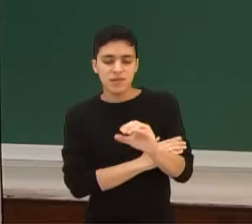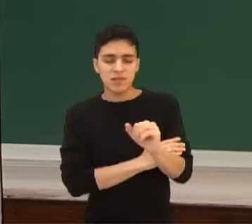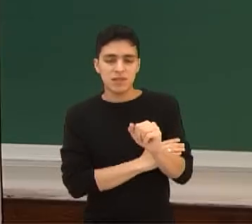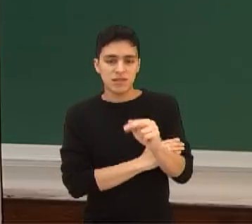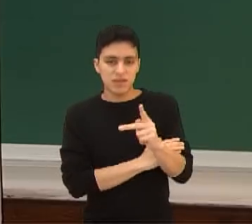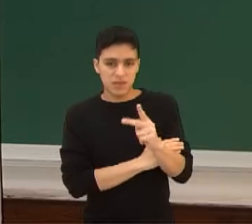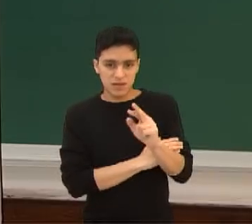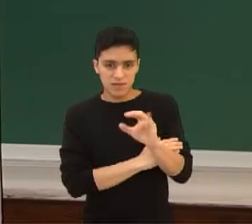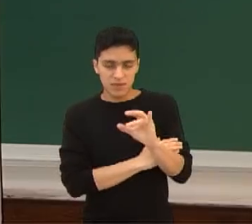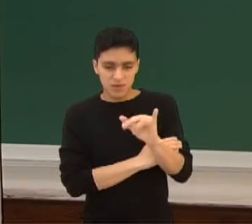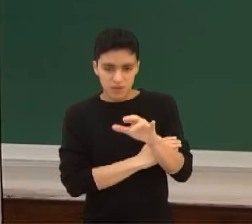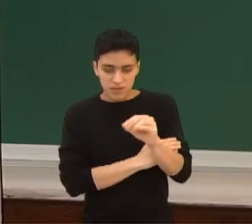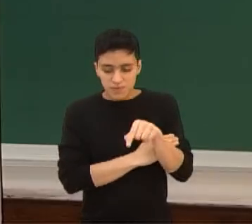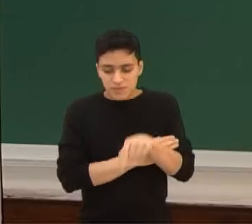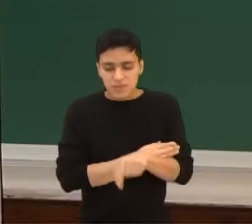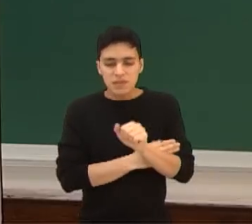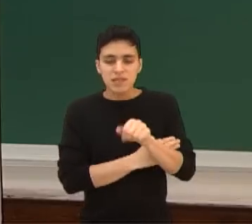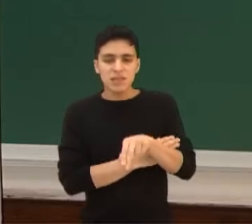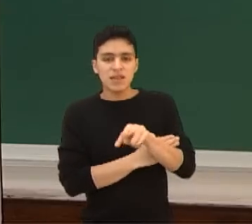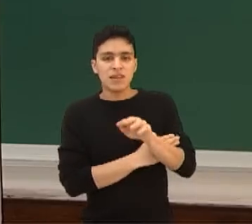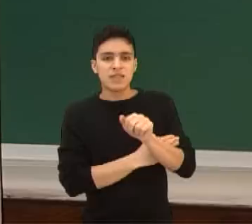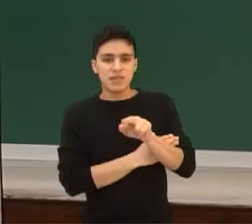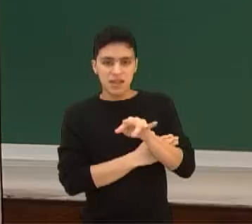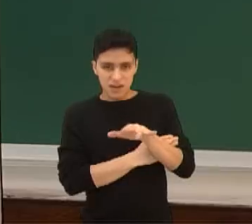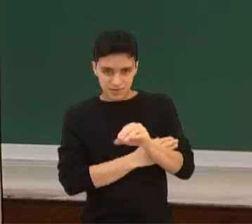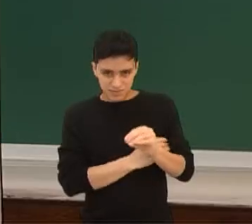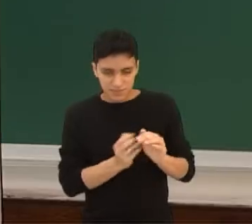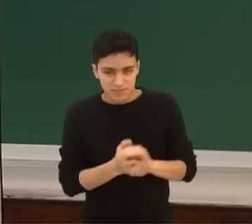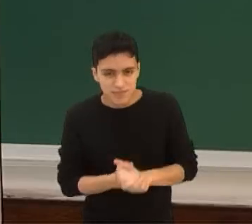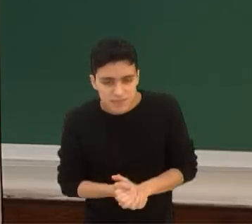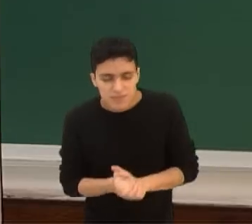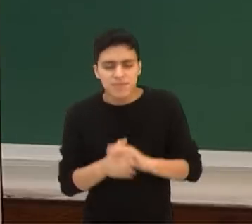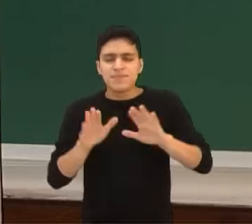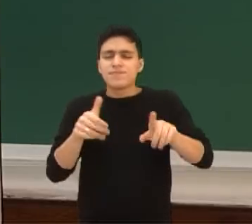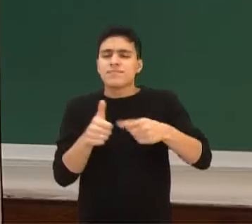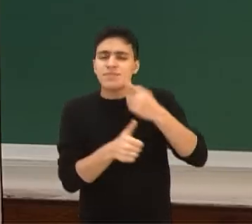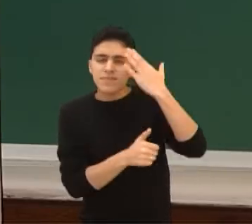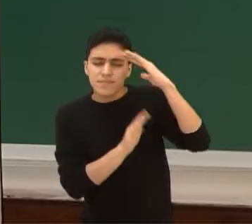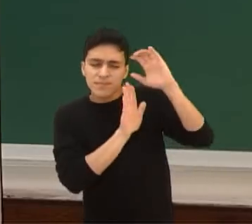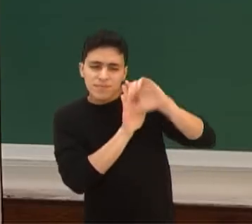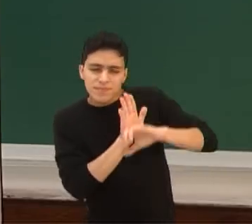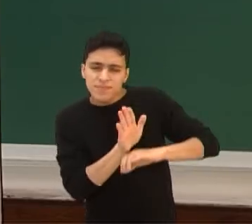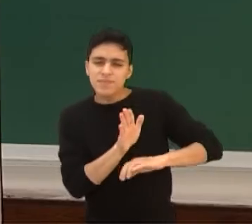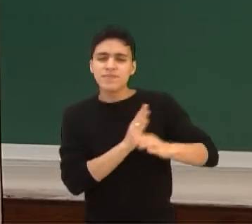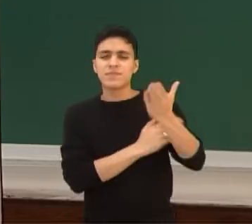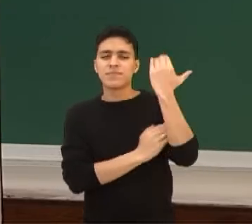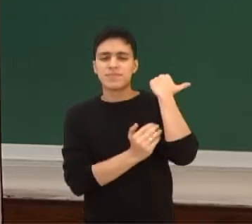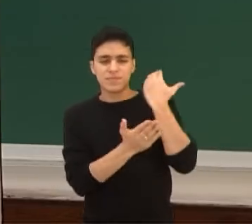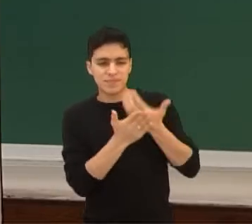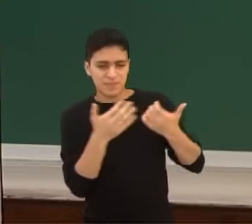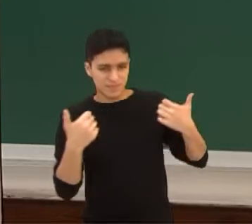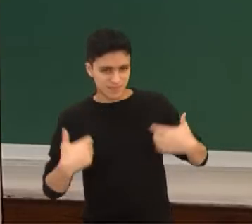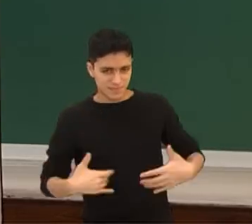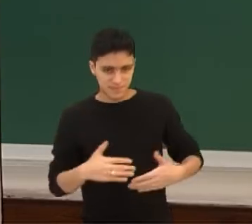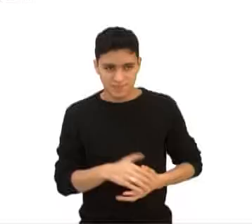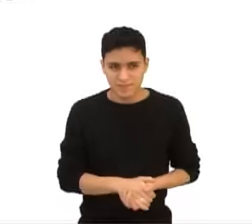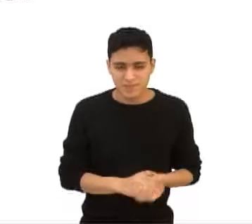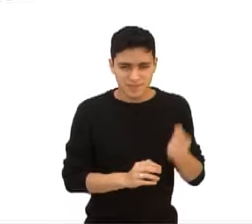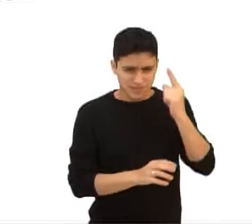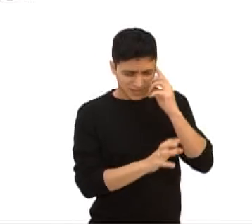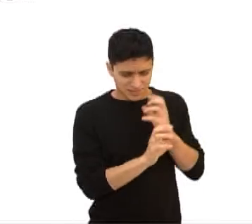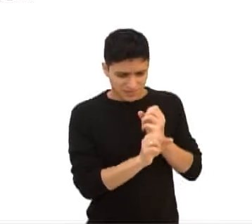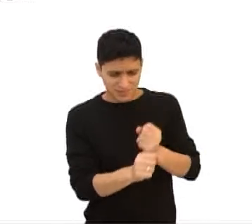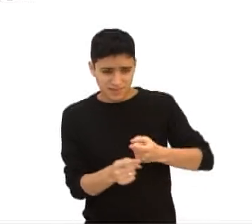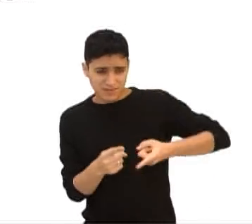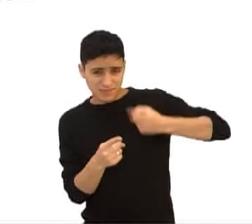Círculo Polar Antártico. Mas antes disso, vamos rever alguns conceitos que foram trabalhados na nossa última aula. O que a gente